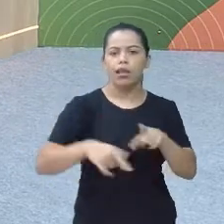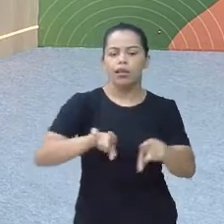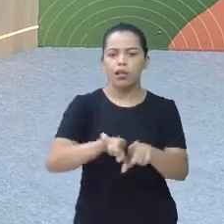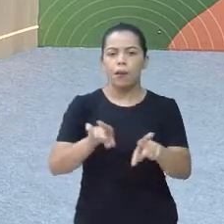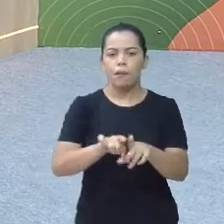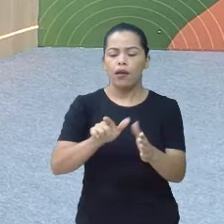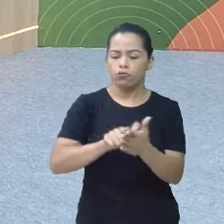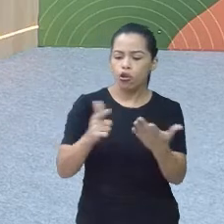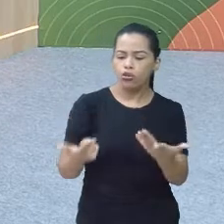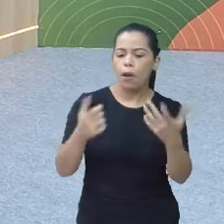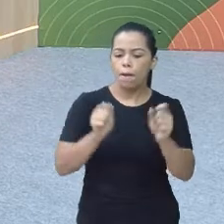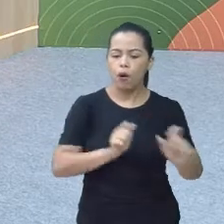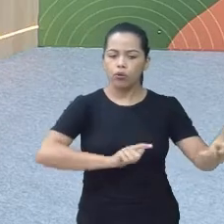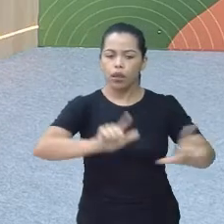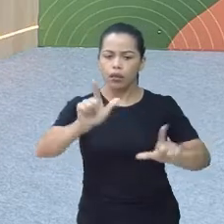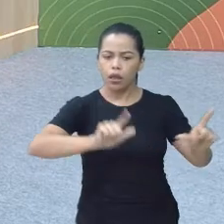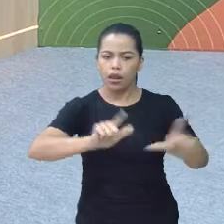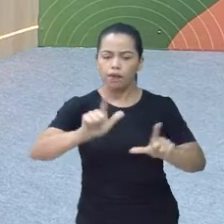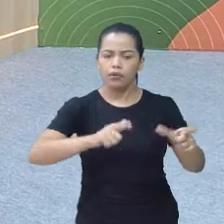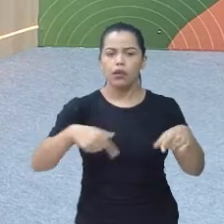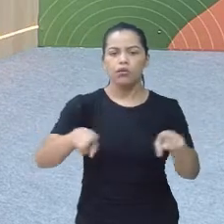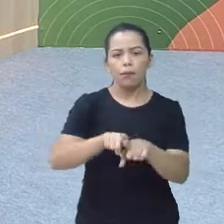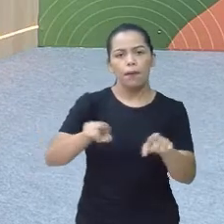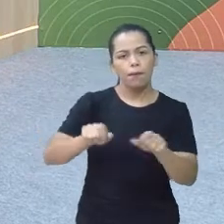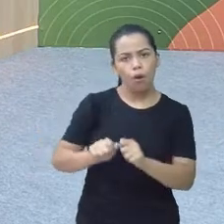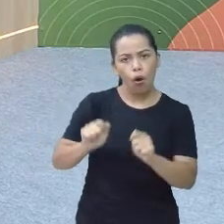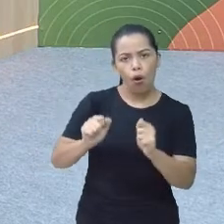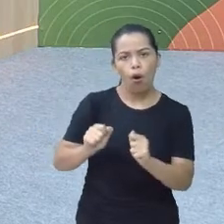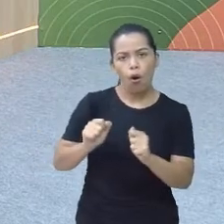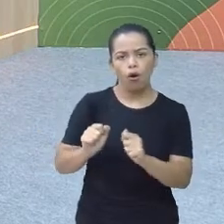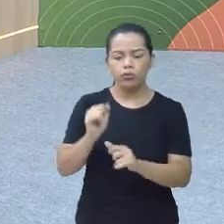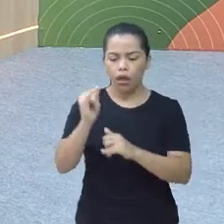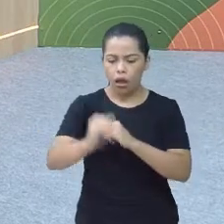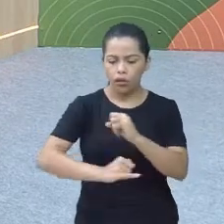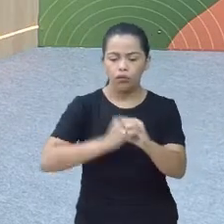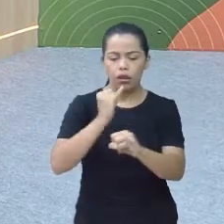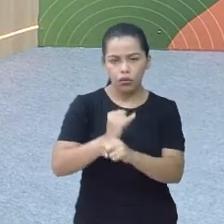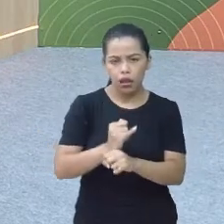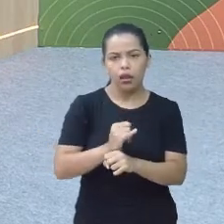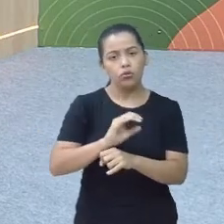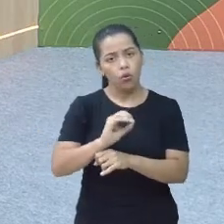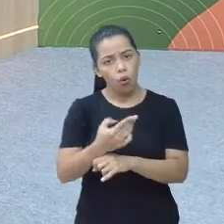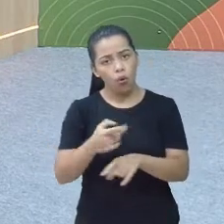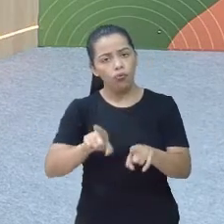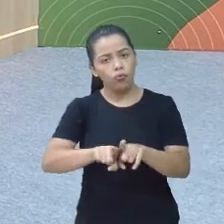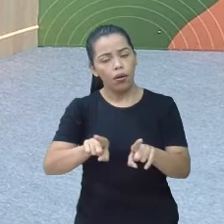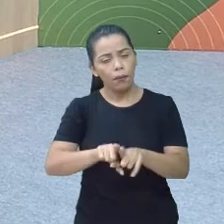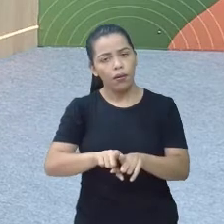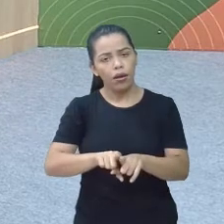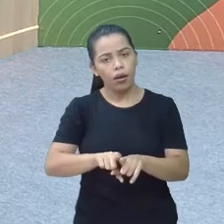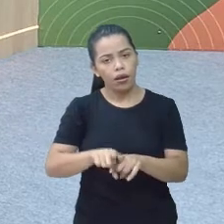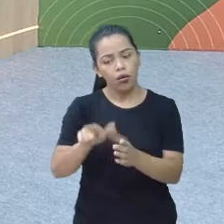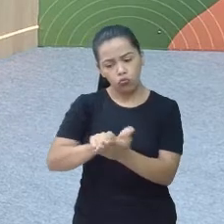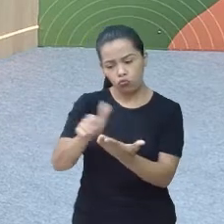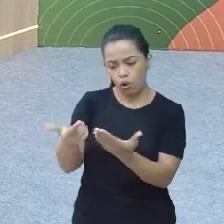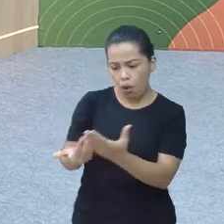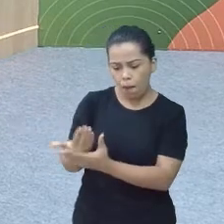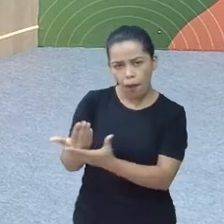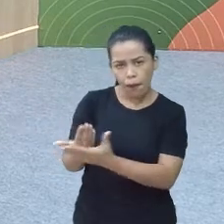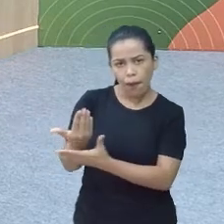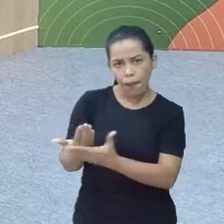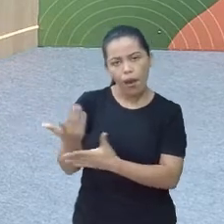podem ser na televisão, eles podem ser também na internet, ou o